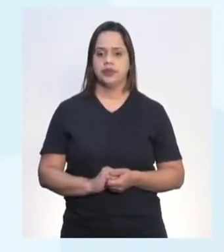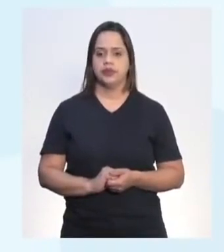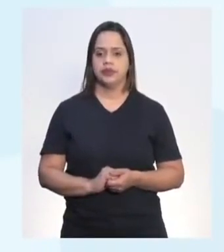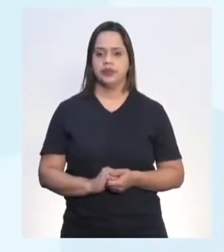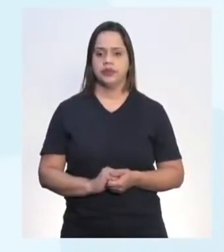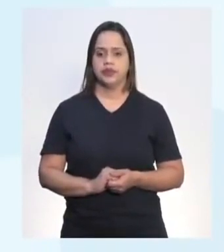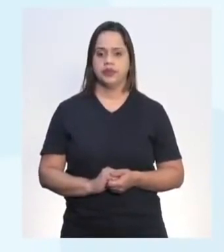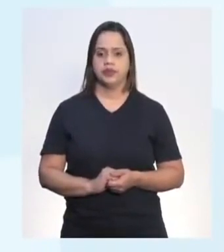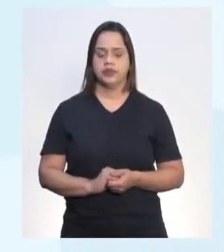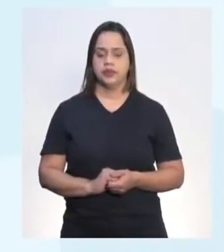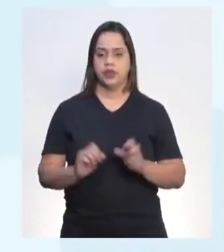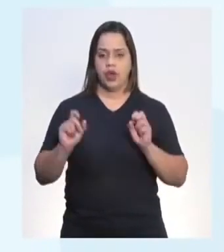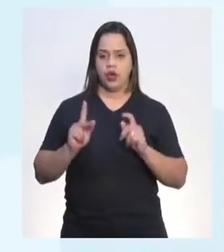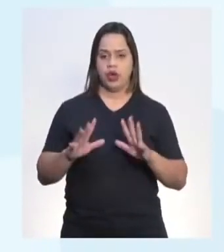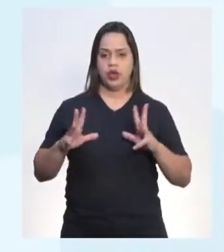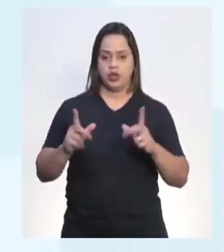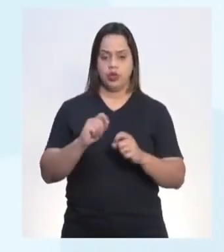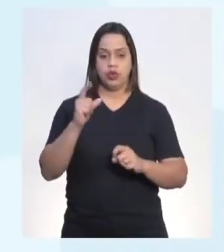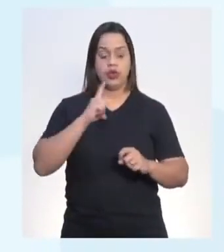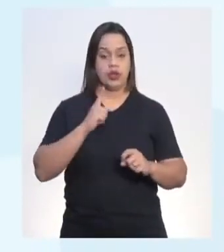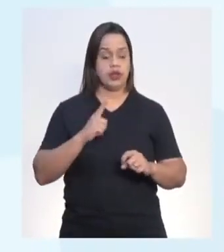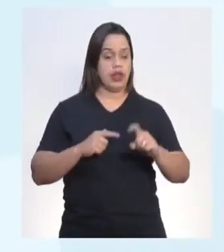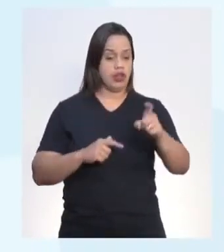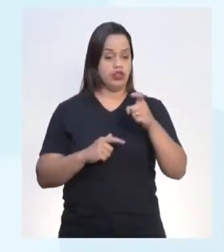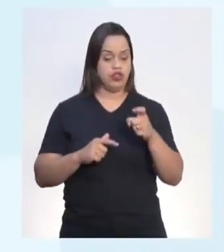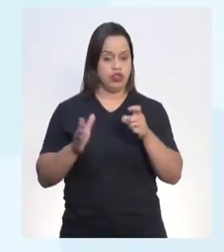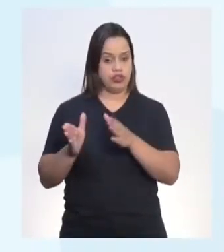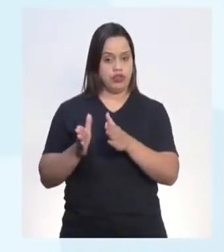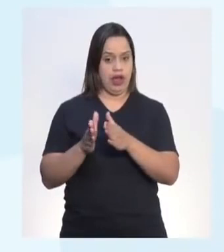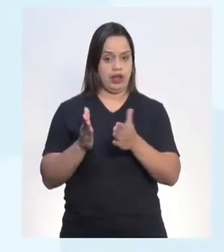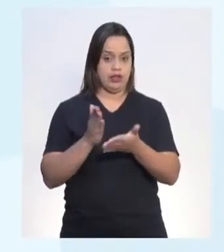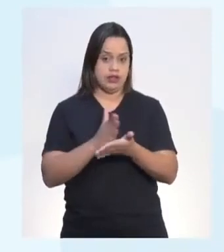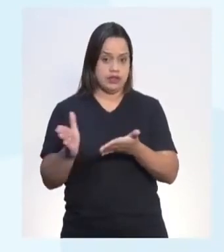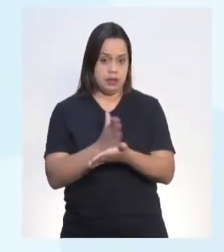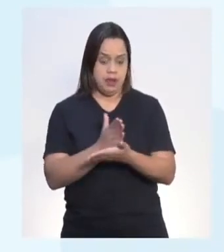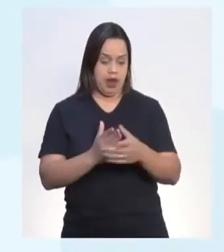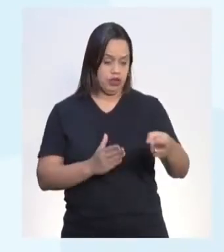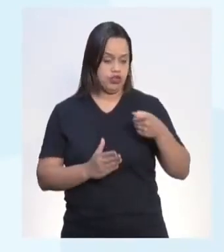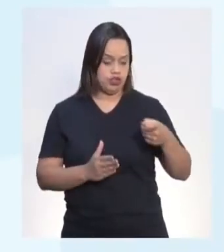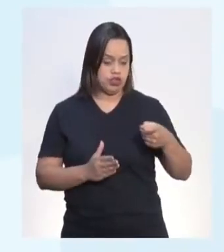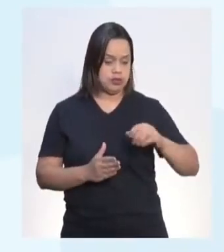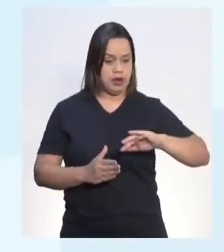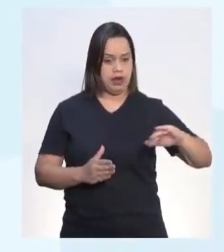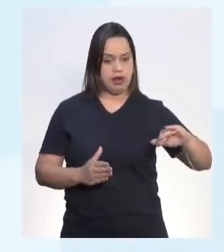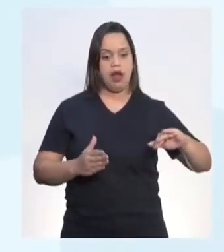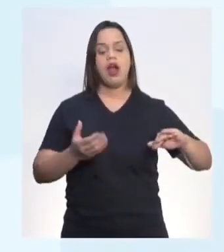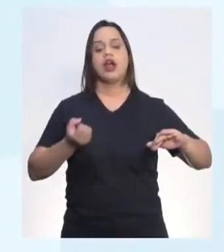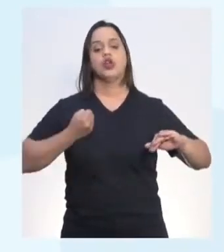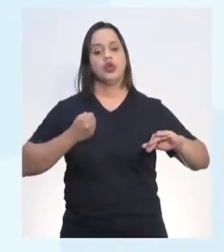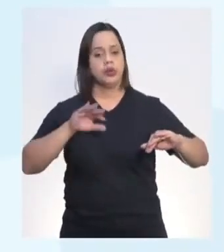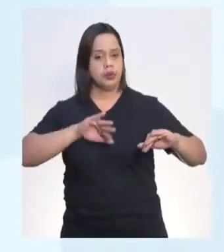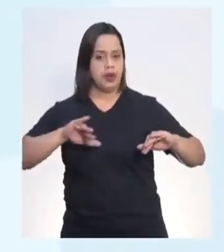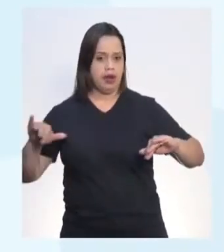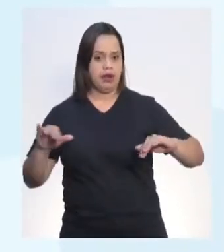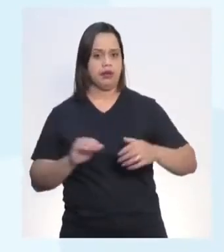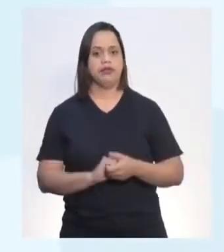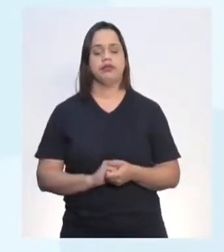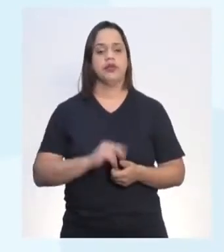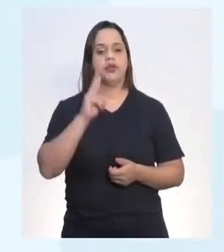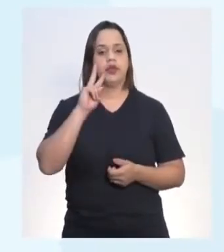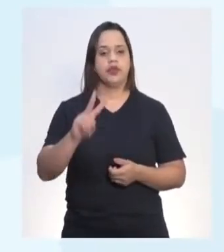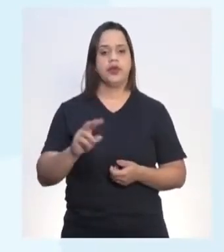128. Todo mundo que tem x vai ficar no primeiro membro, então já vou anotar quem tem x aqui. 2x mais